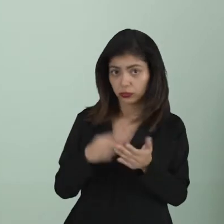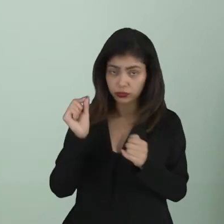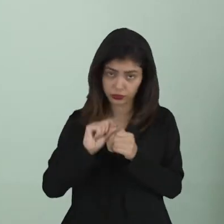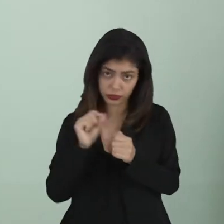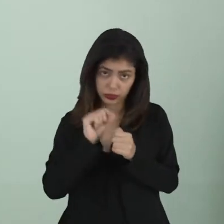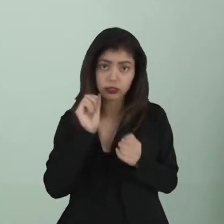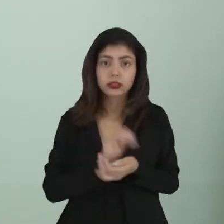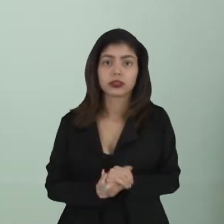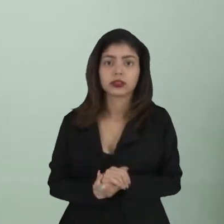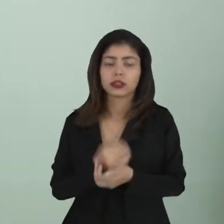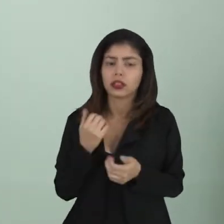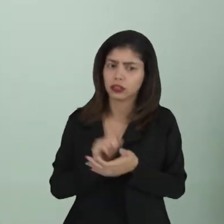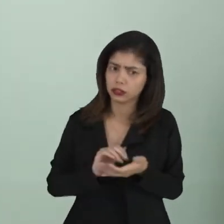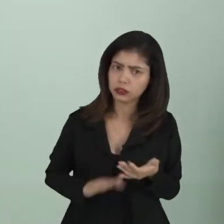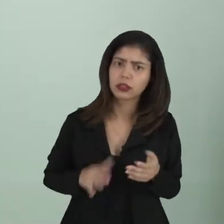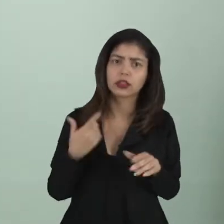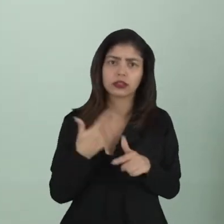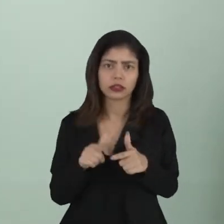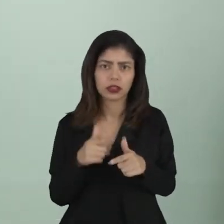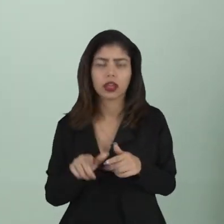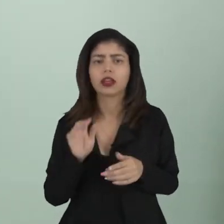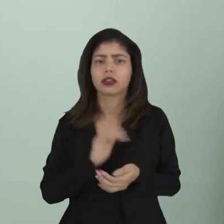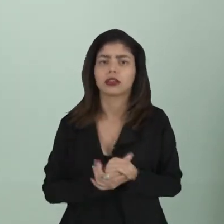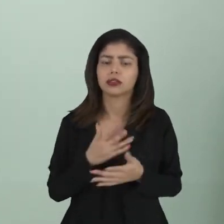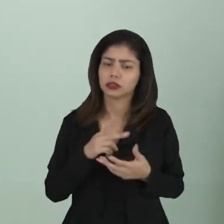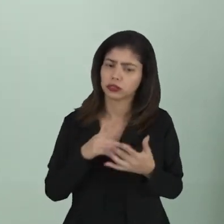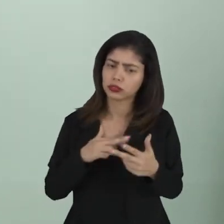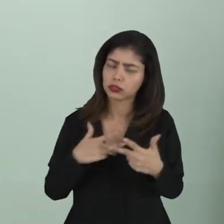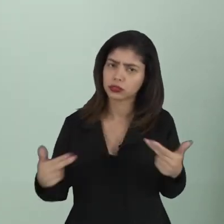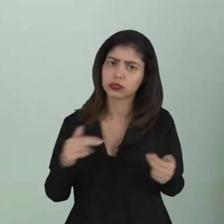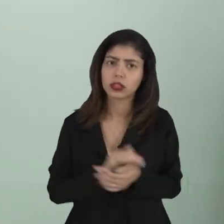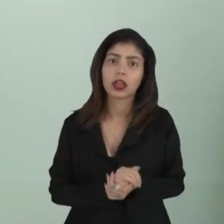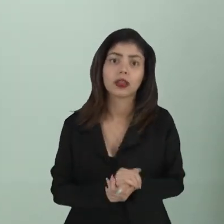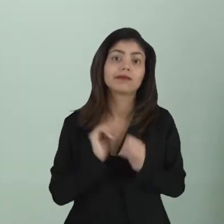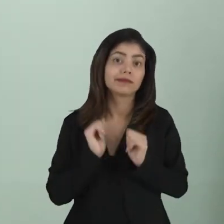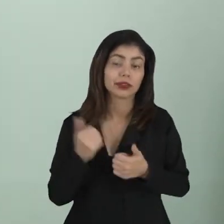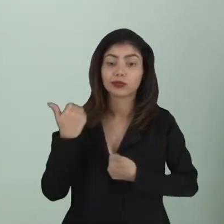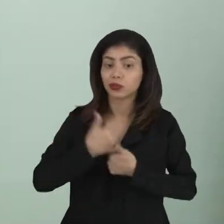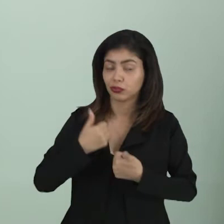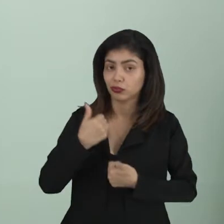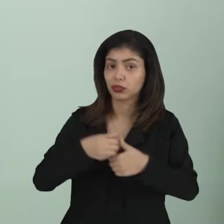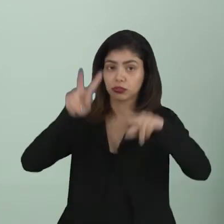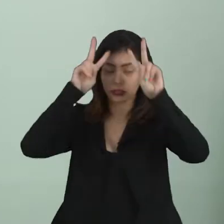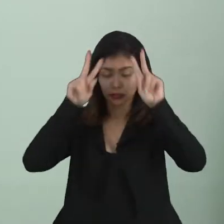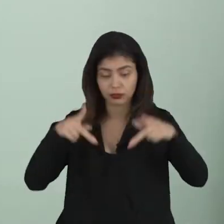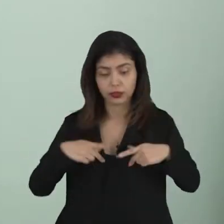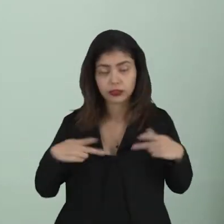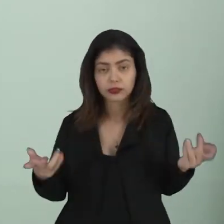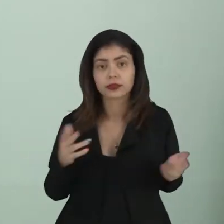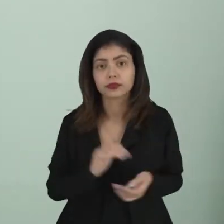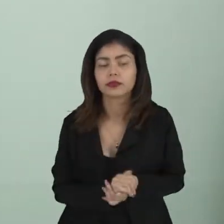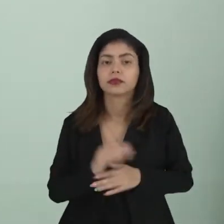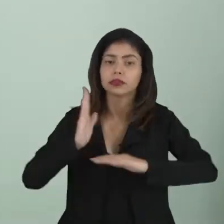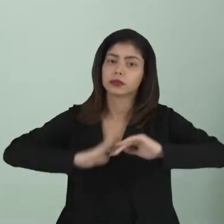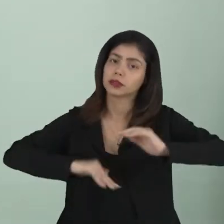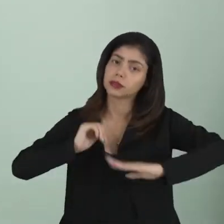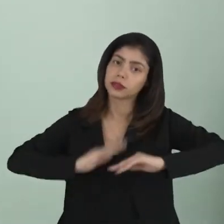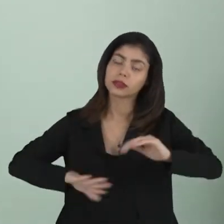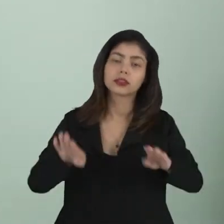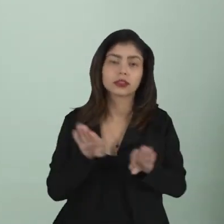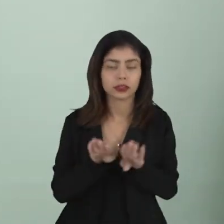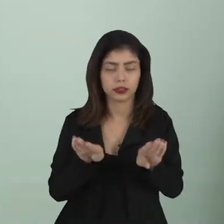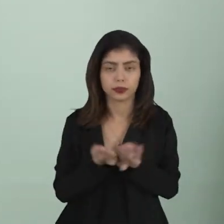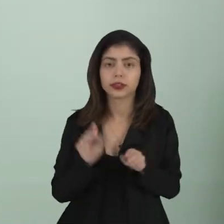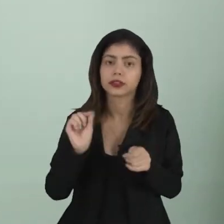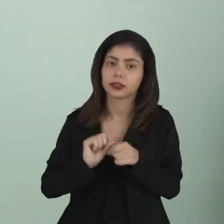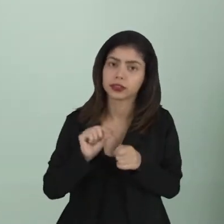realizar tarefas, logo ela também substitui seres humanos ou, em outras palavras, profissionais que